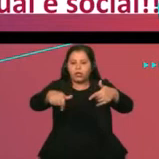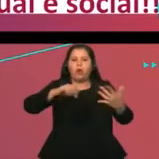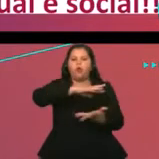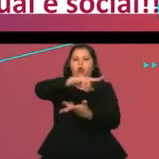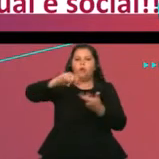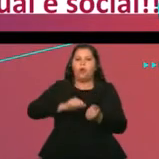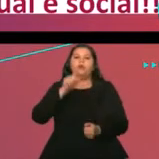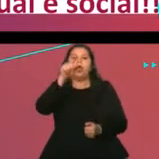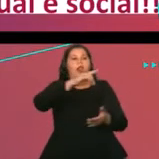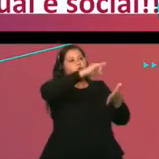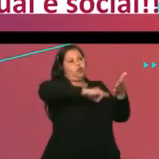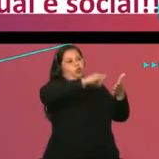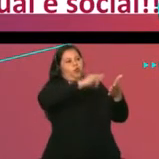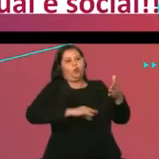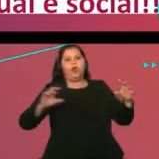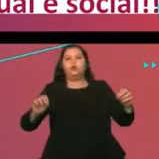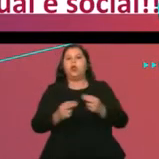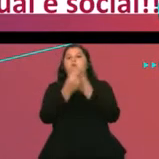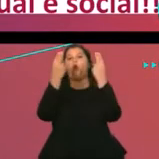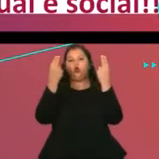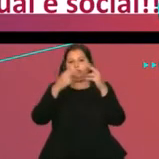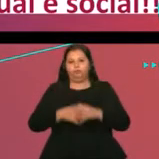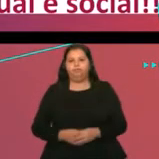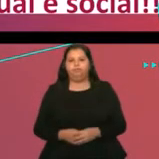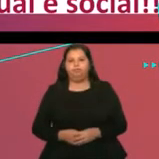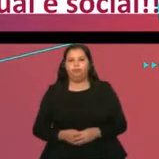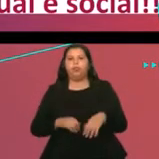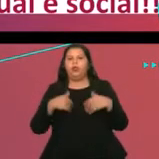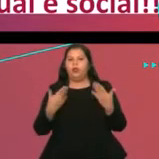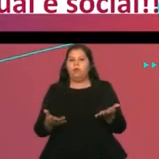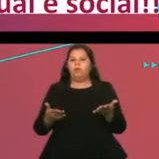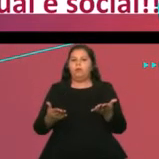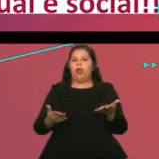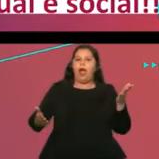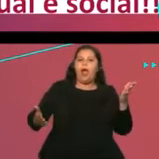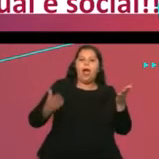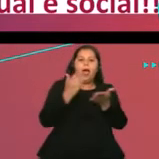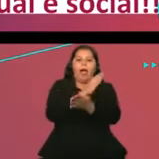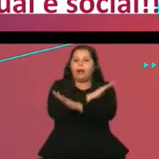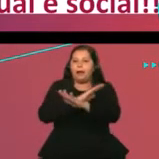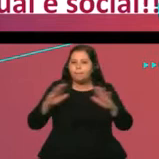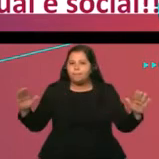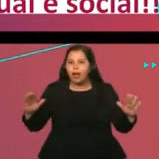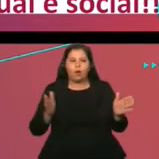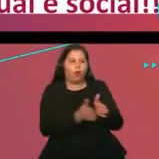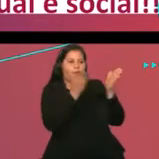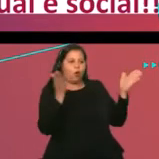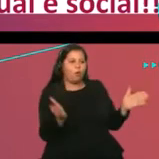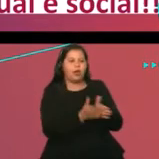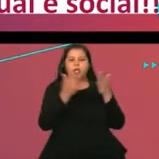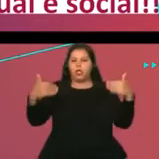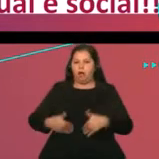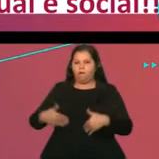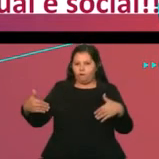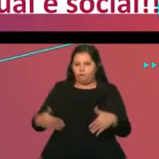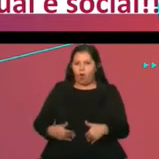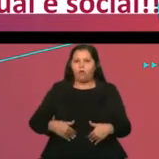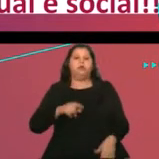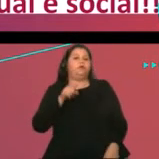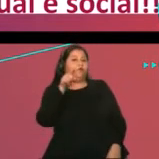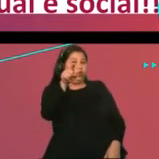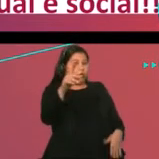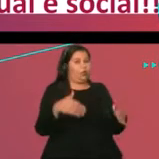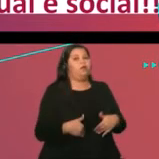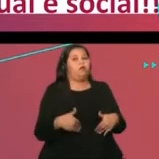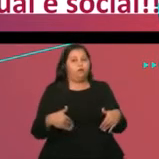das Nações Unidas tá e para eliminar a pobreza extrema EA fome a gente sabe que se você tá